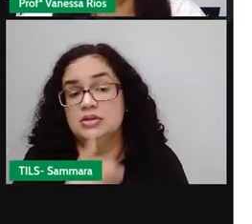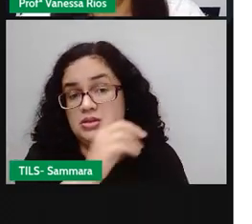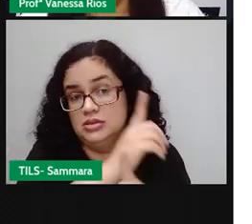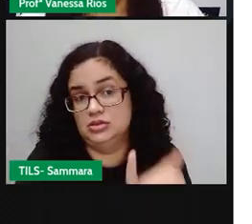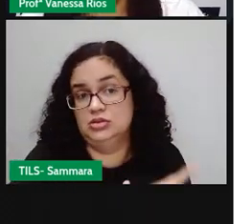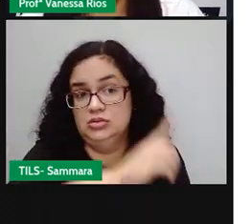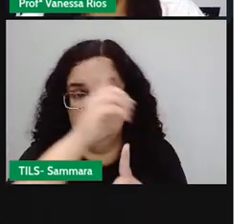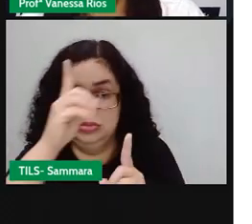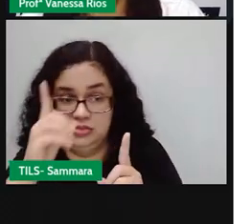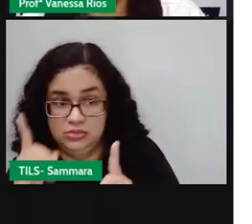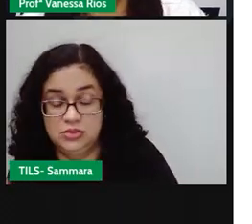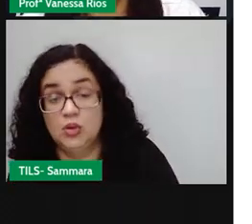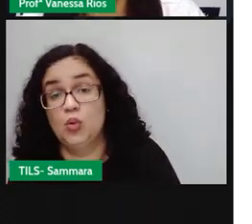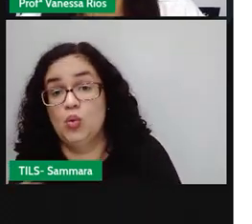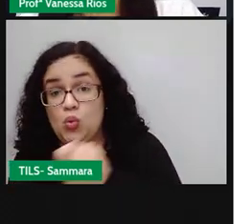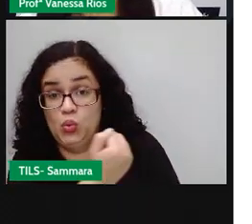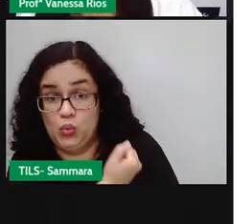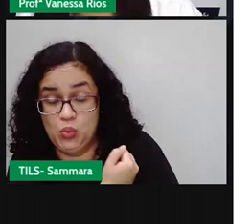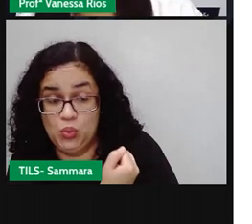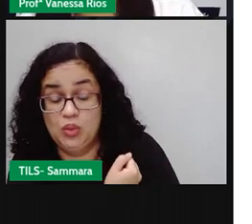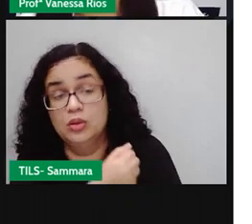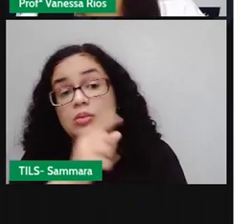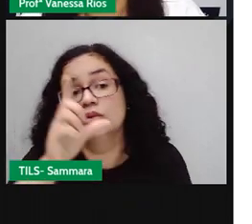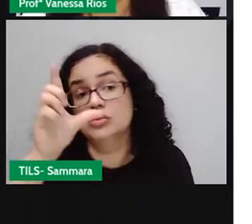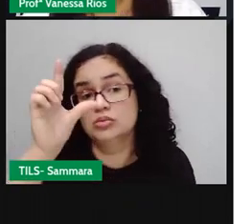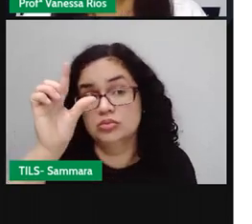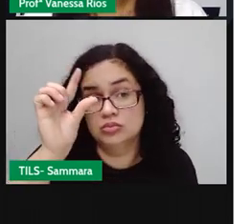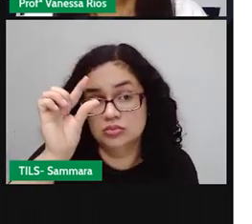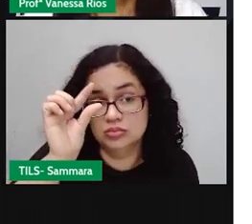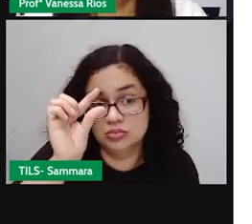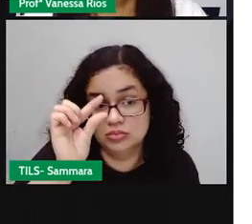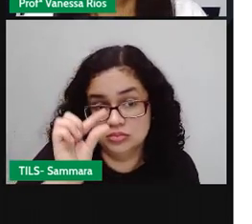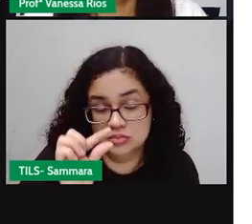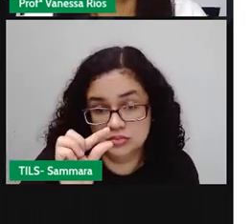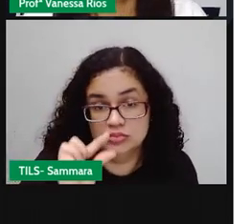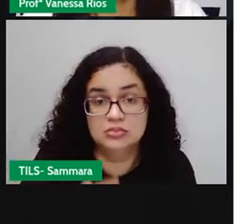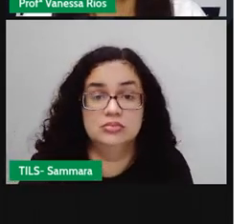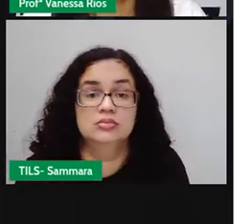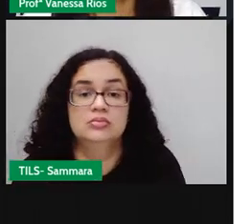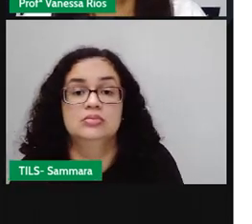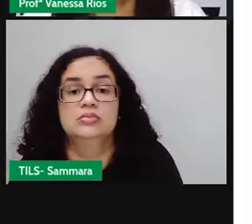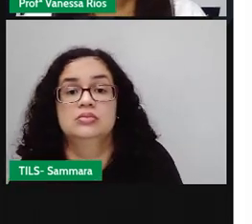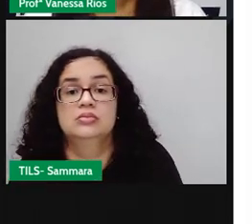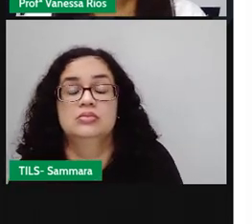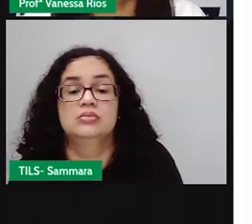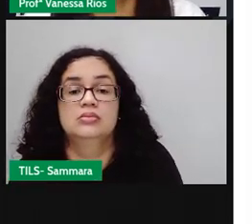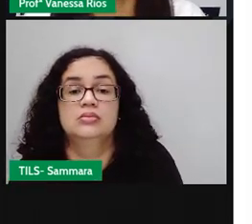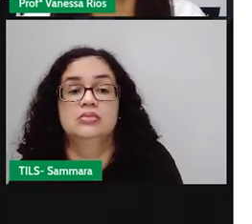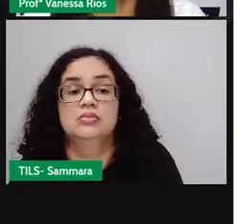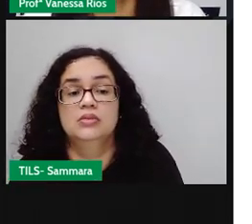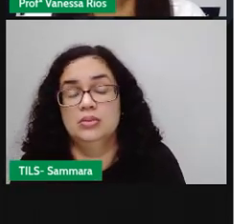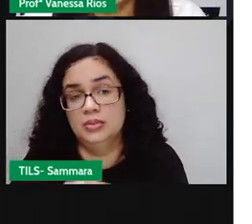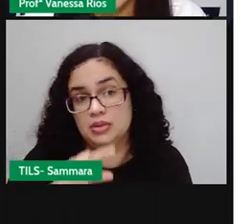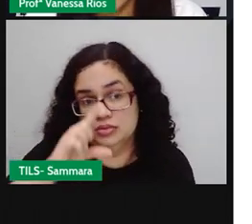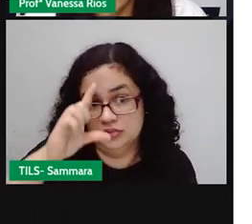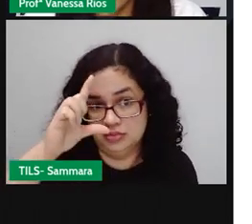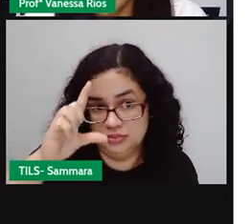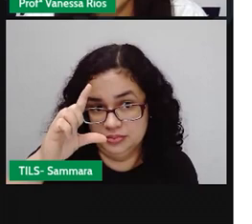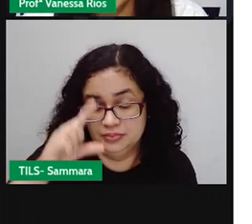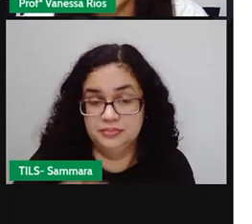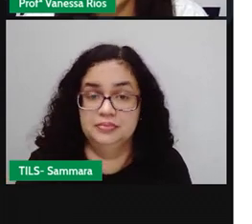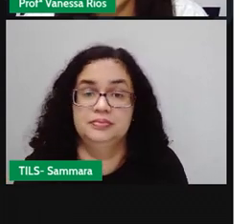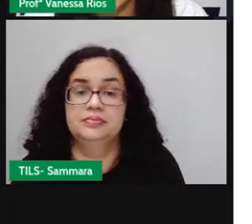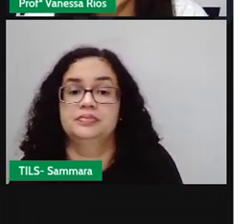esquerda para a direita, o número de cima diminuía e da esquerda para a direita, os números de baixo